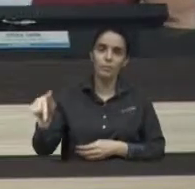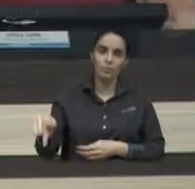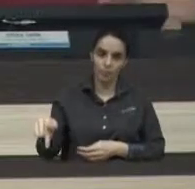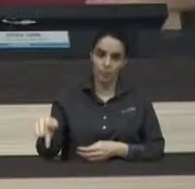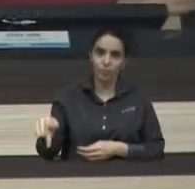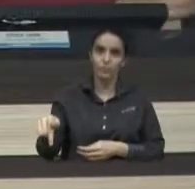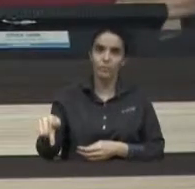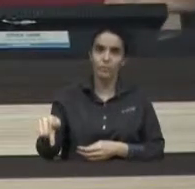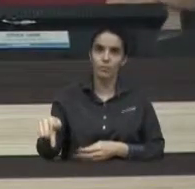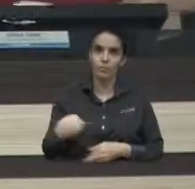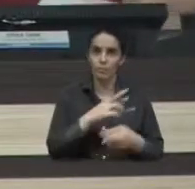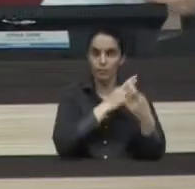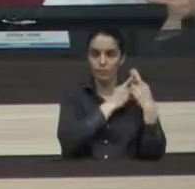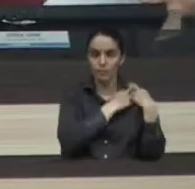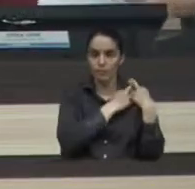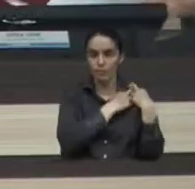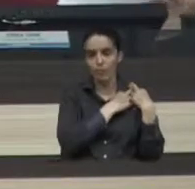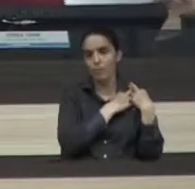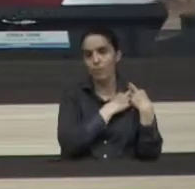177/2017 do vereador